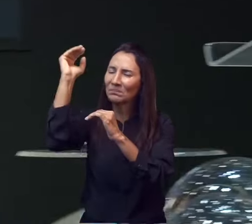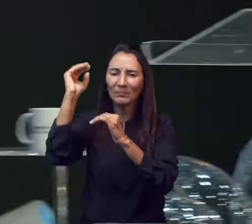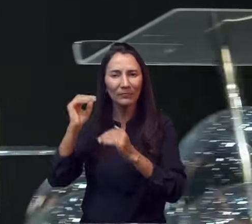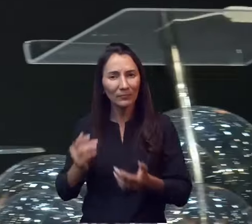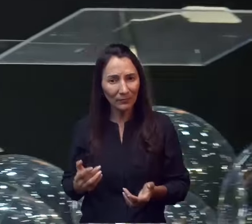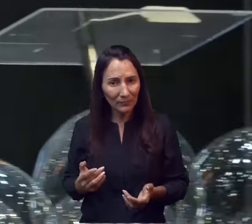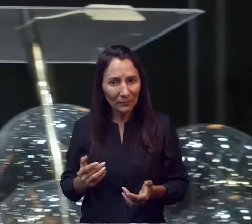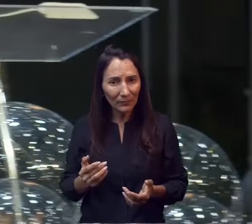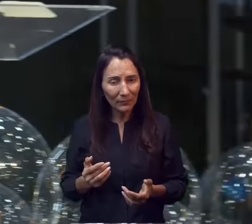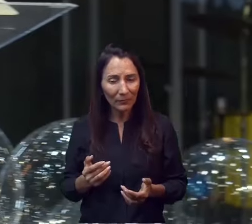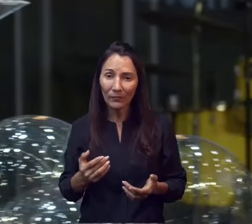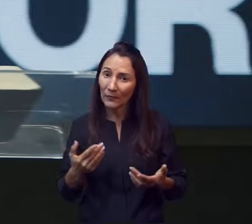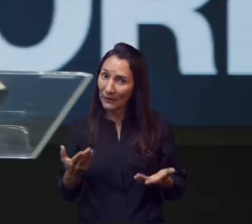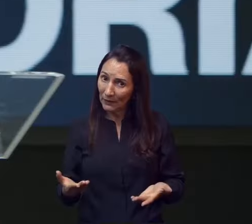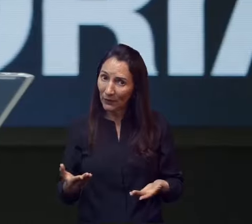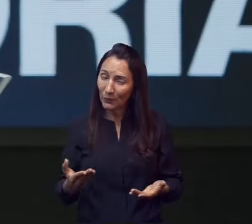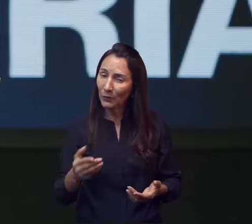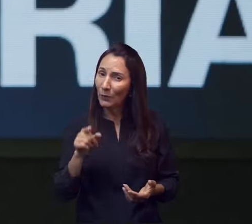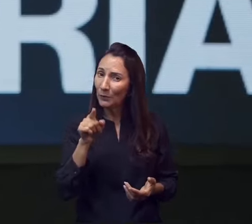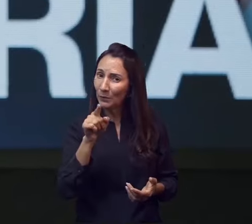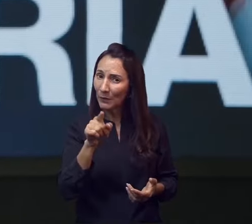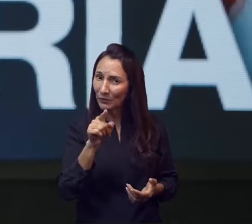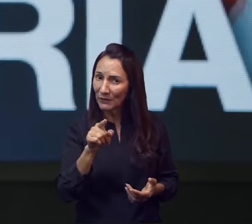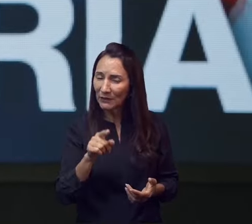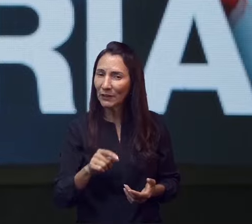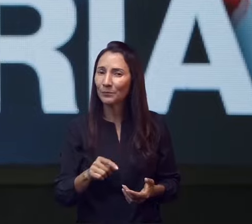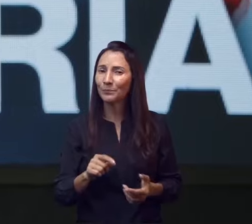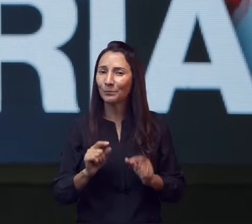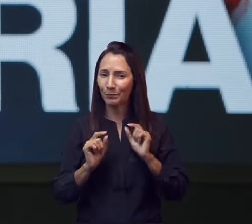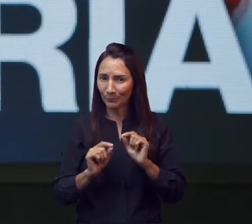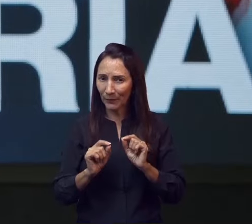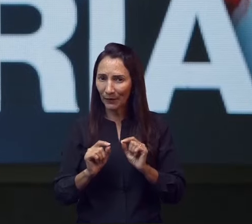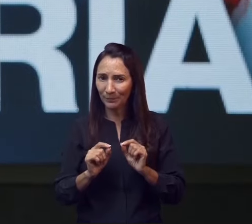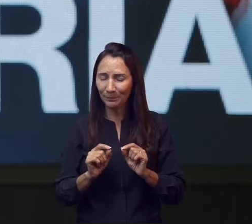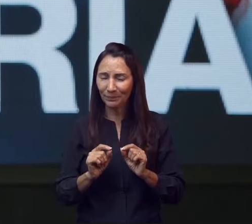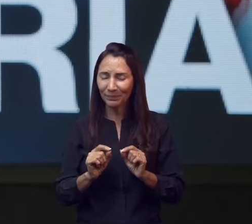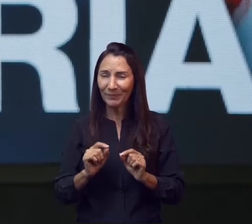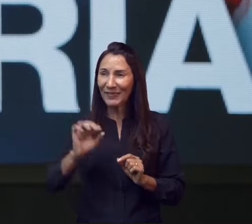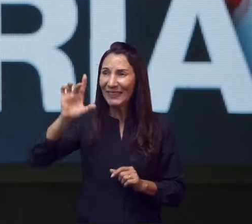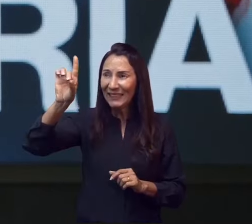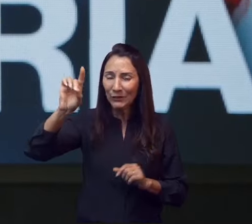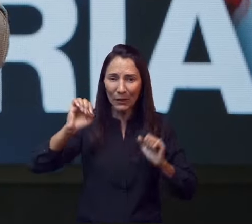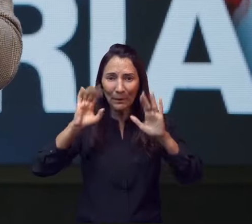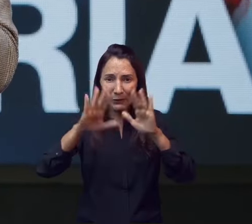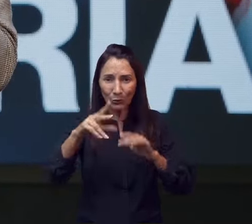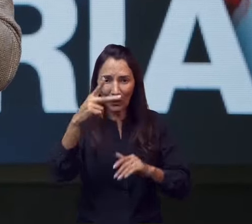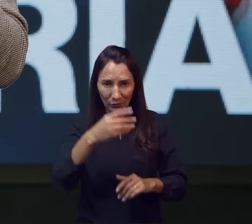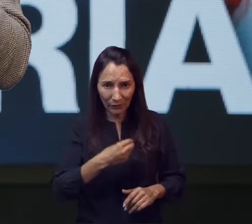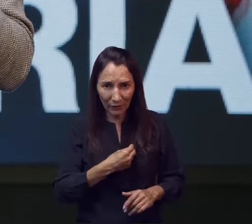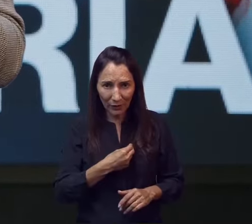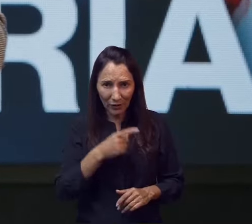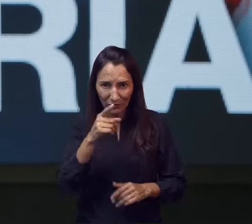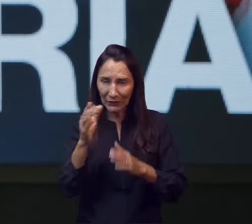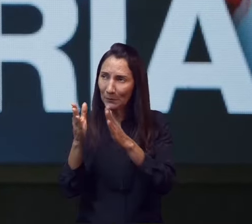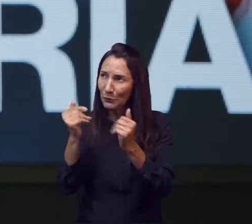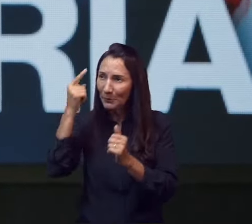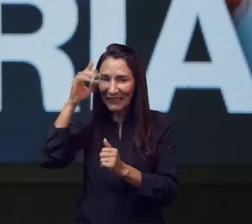Então qual é a condição aquele que é poderoso para fazer tudo mais abundantemente além do que pedimos ou pensamos agora vem a